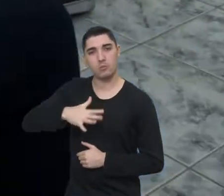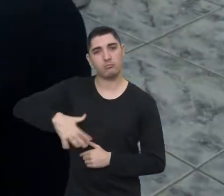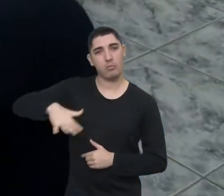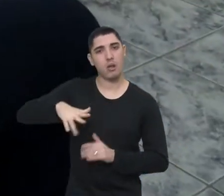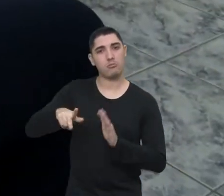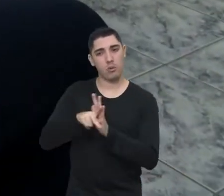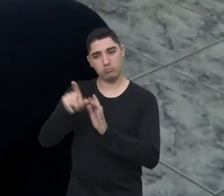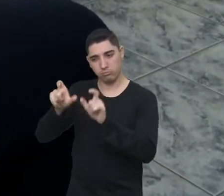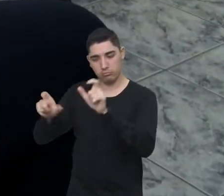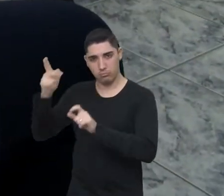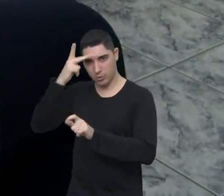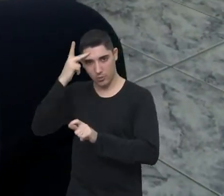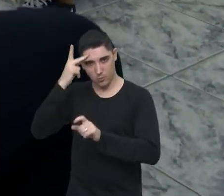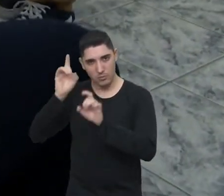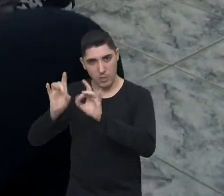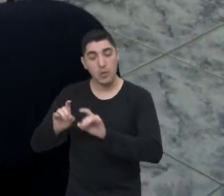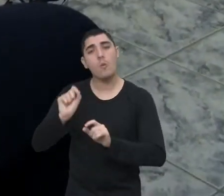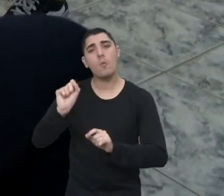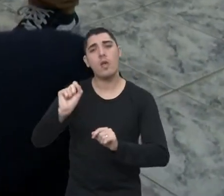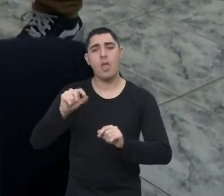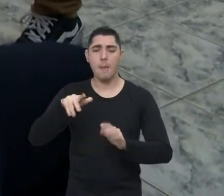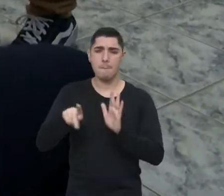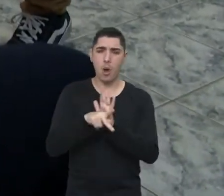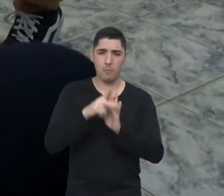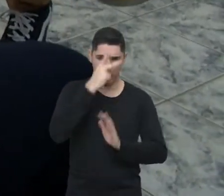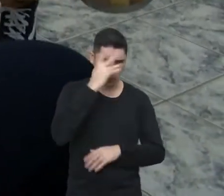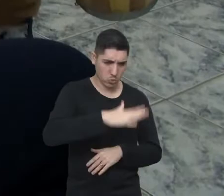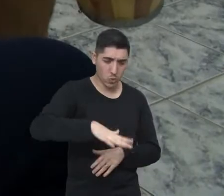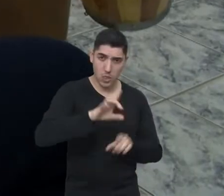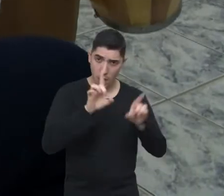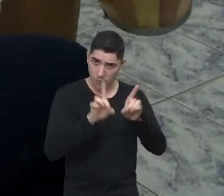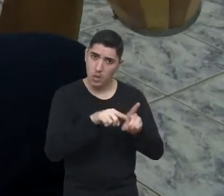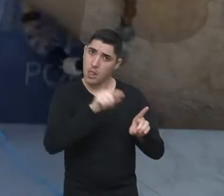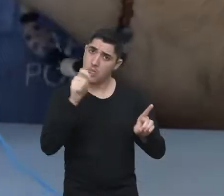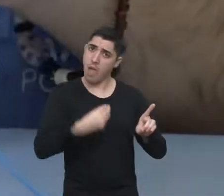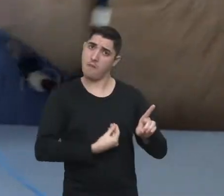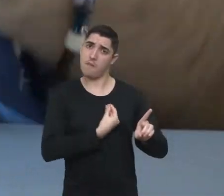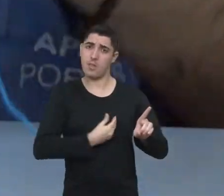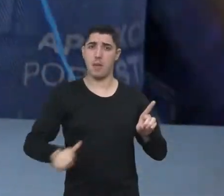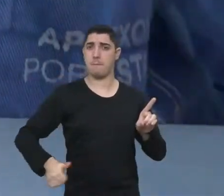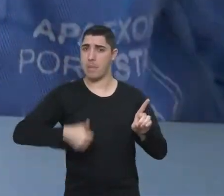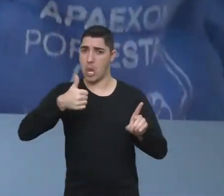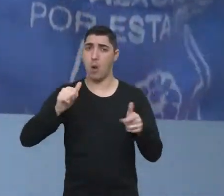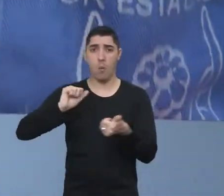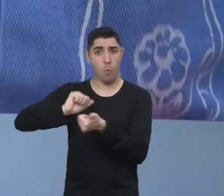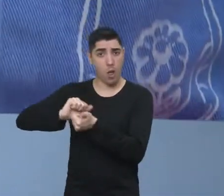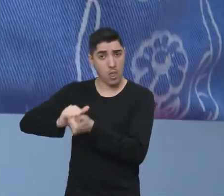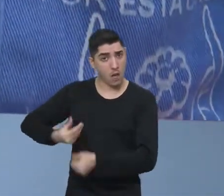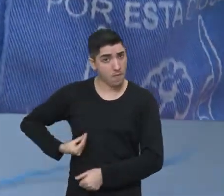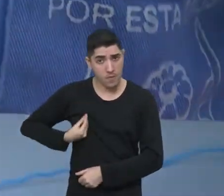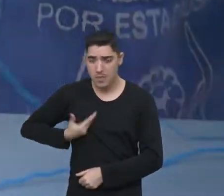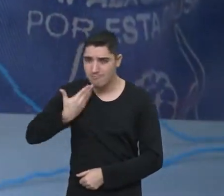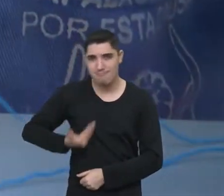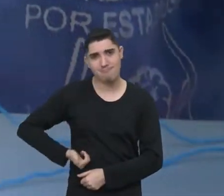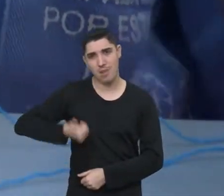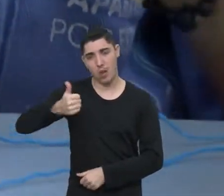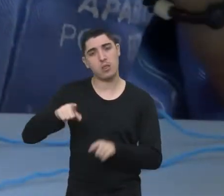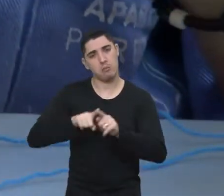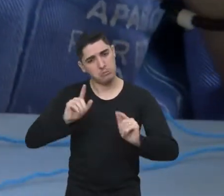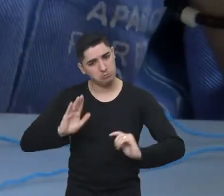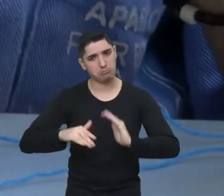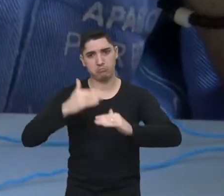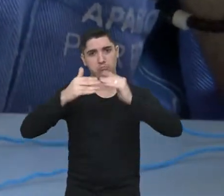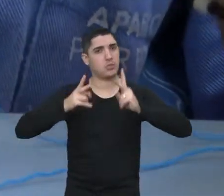Excepcionais, organização social que existe para assegurar que pessoas com deficiência possam viver com dignidade, qualidade de vida